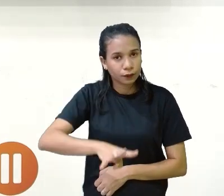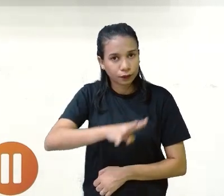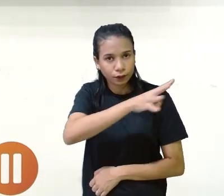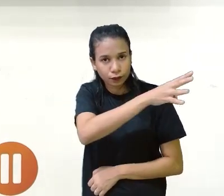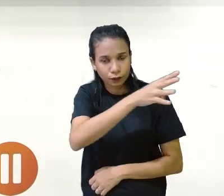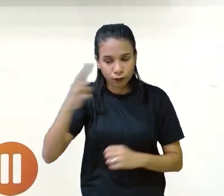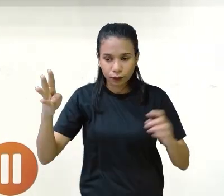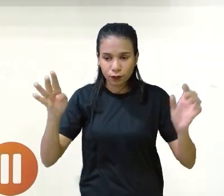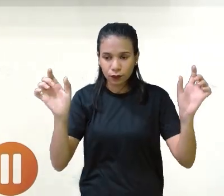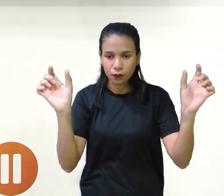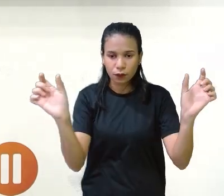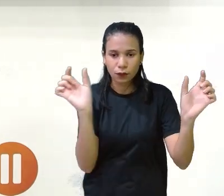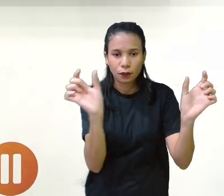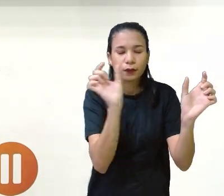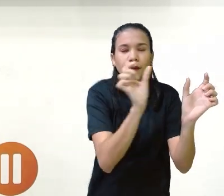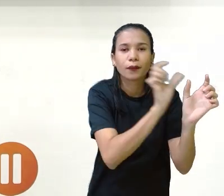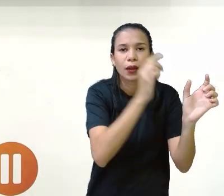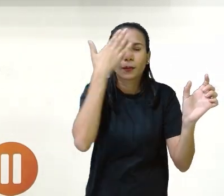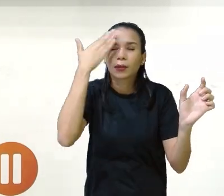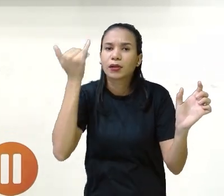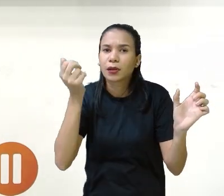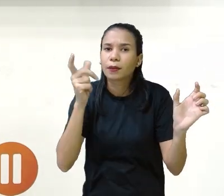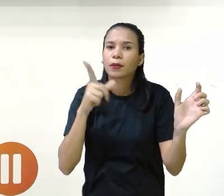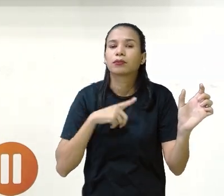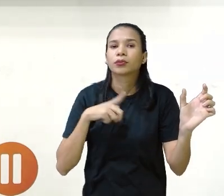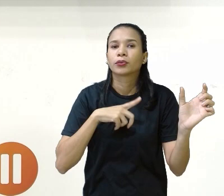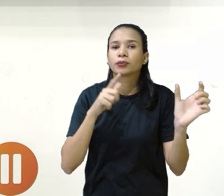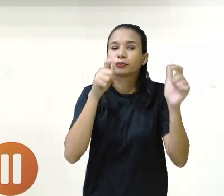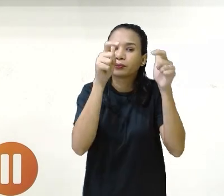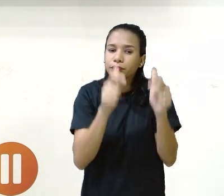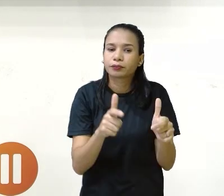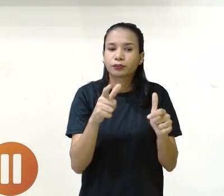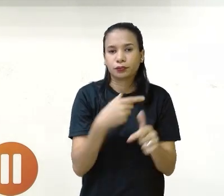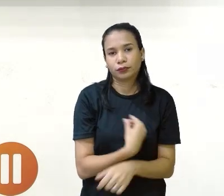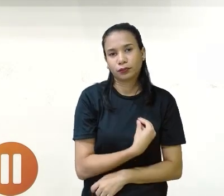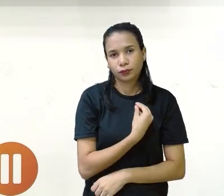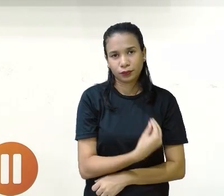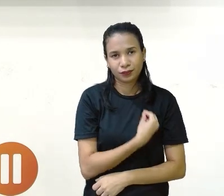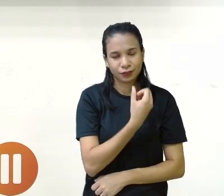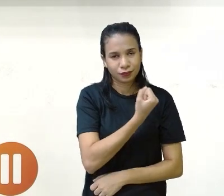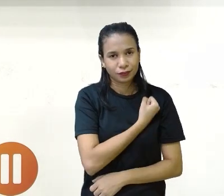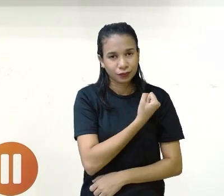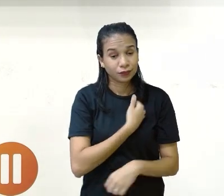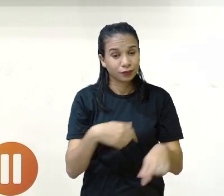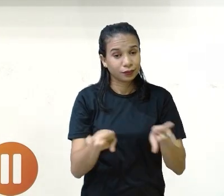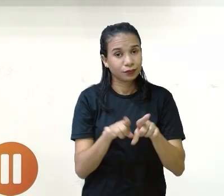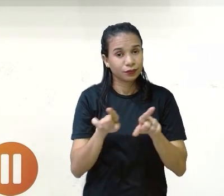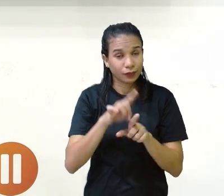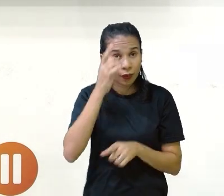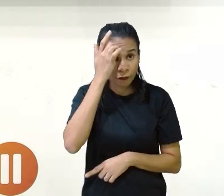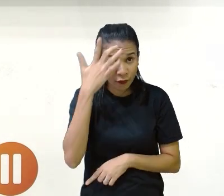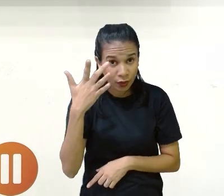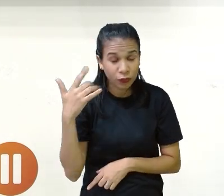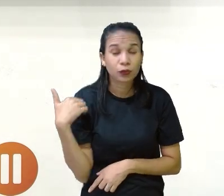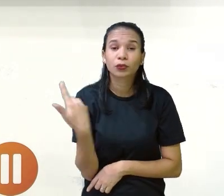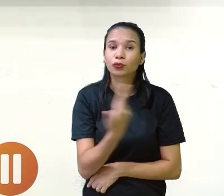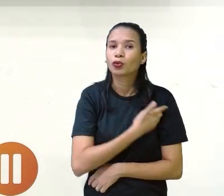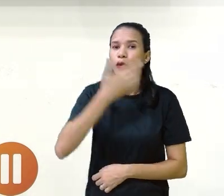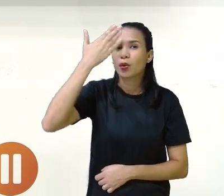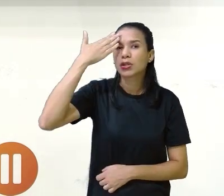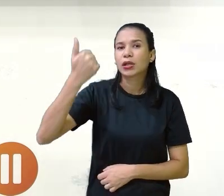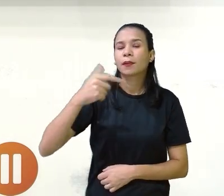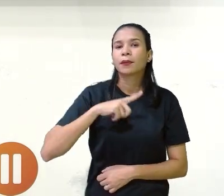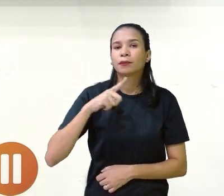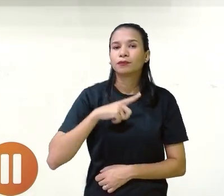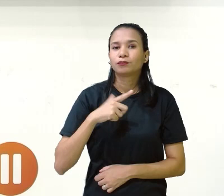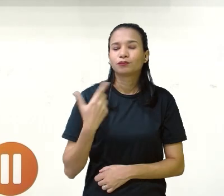lugar para definir, né, a posição do número e facilita a gente saber o valor